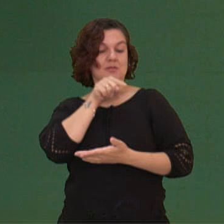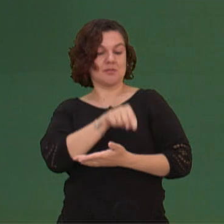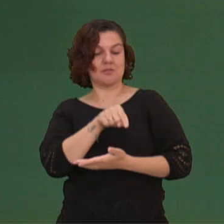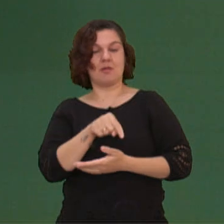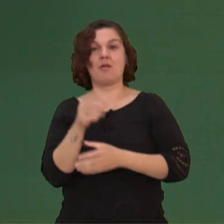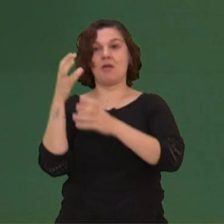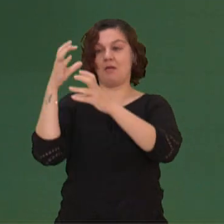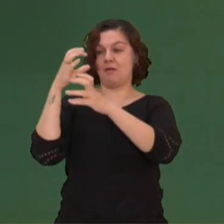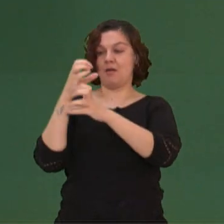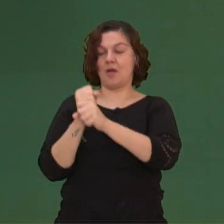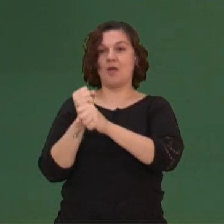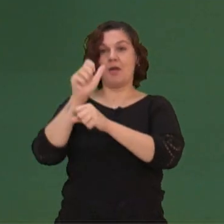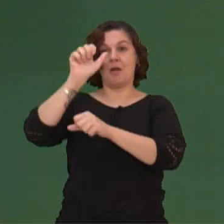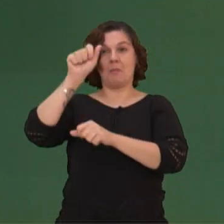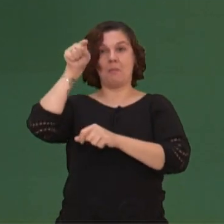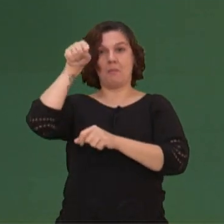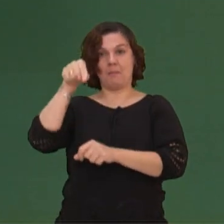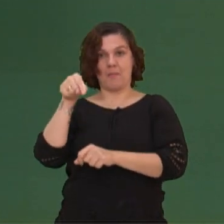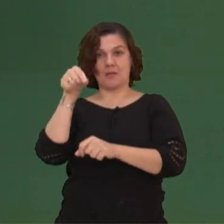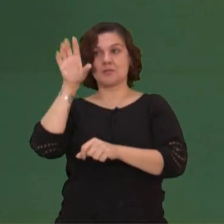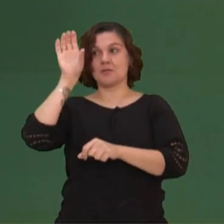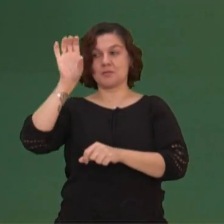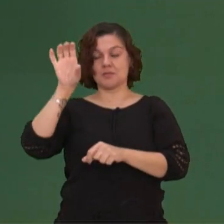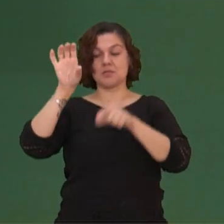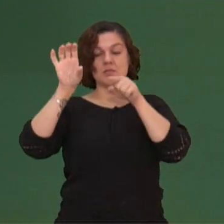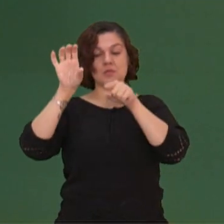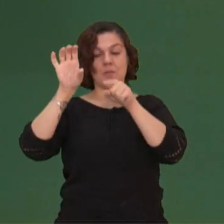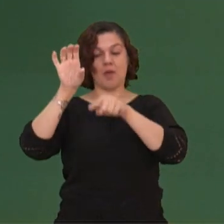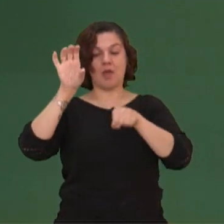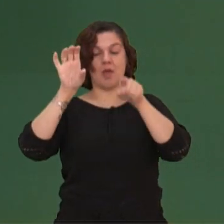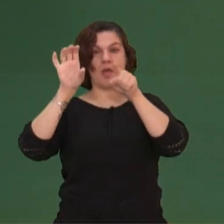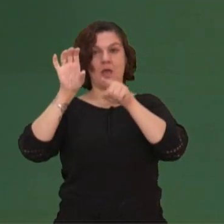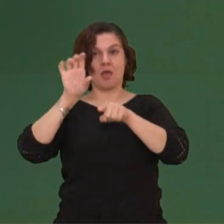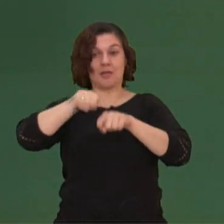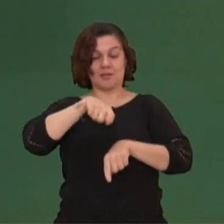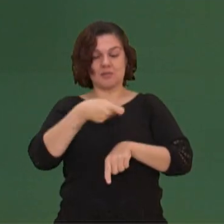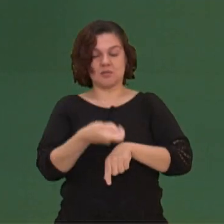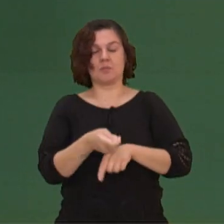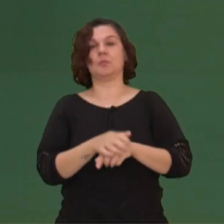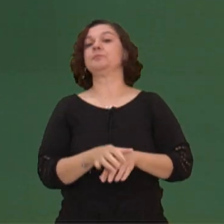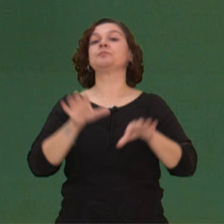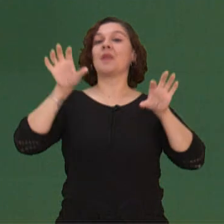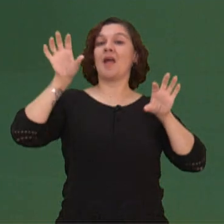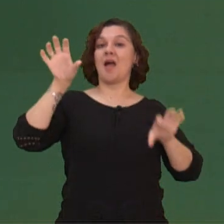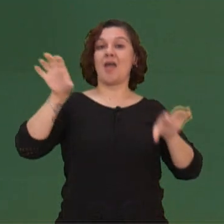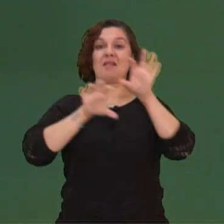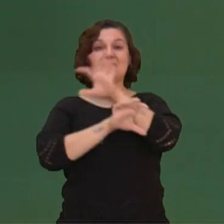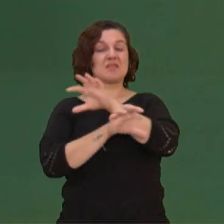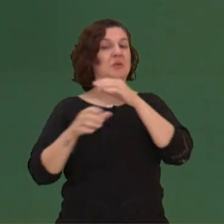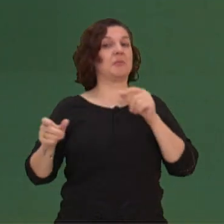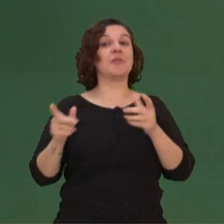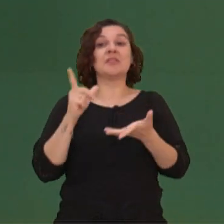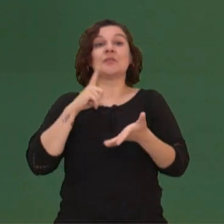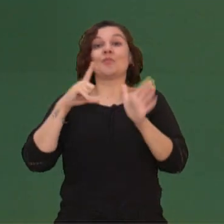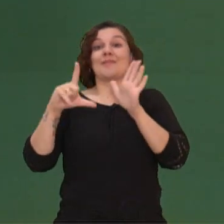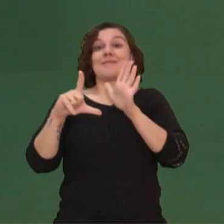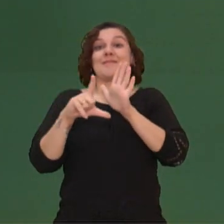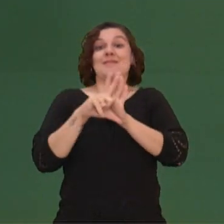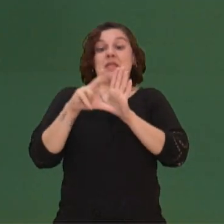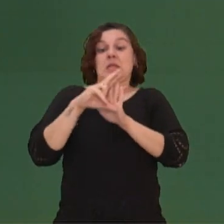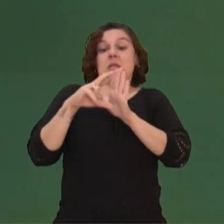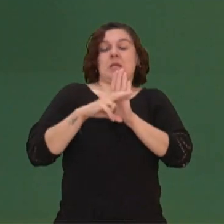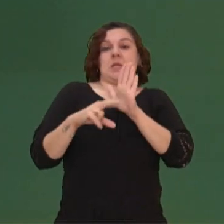o símbolo no meio. A posição do número de massa e do número atômico não tem uma regra que defina o